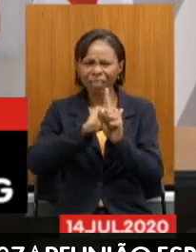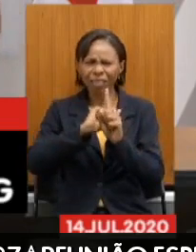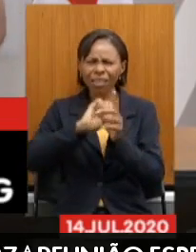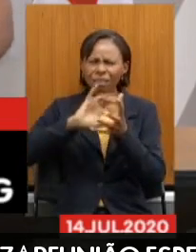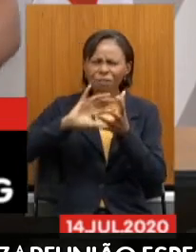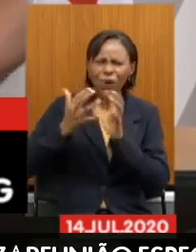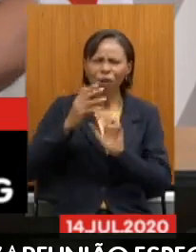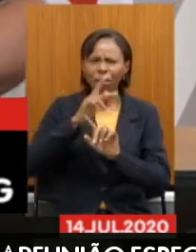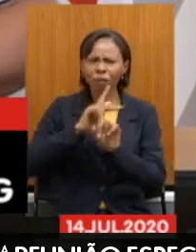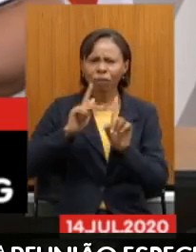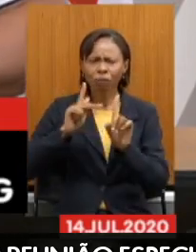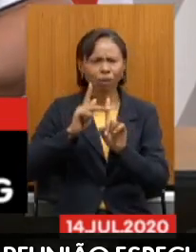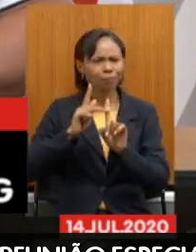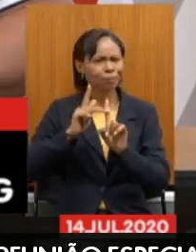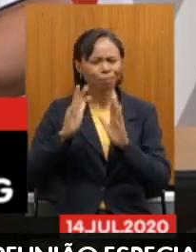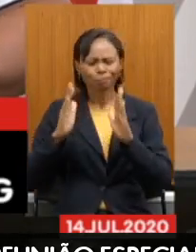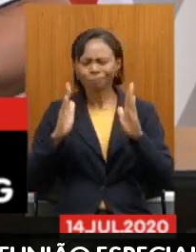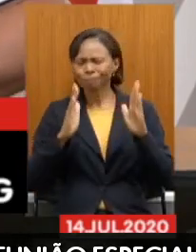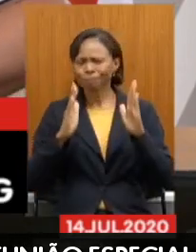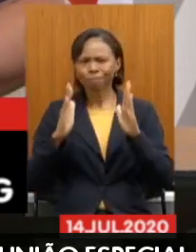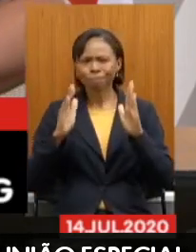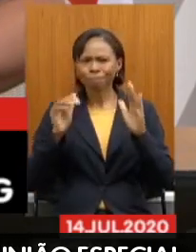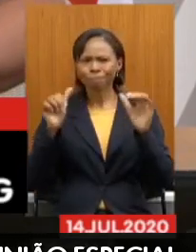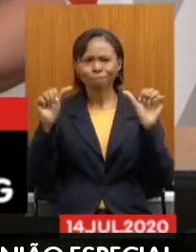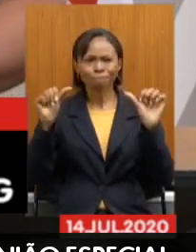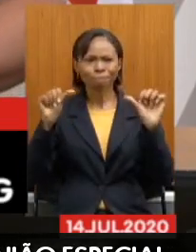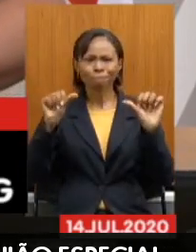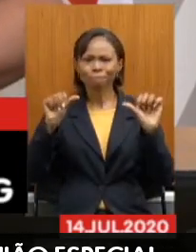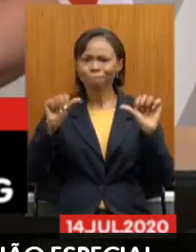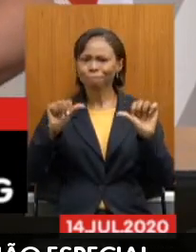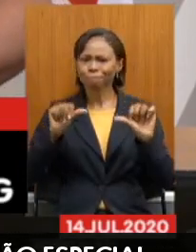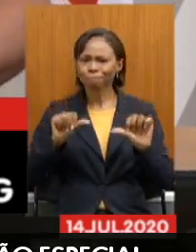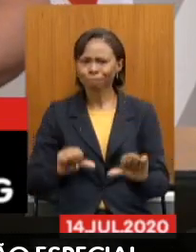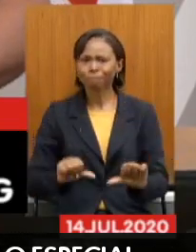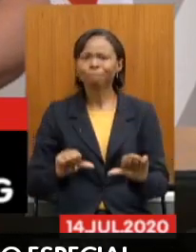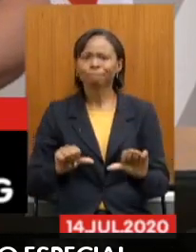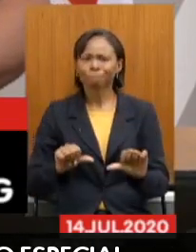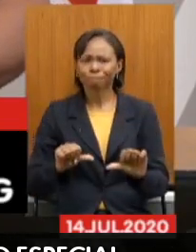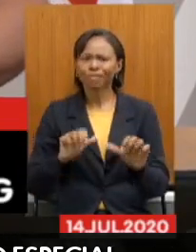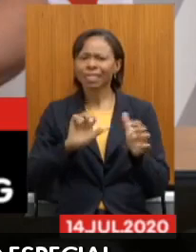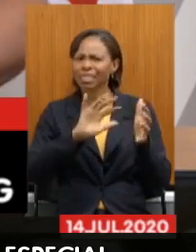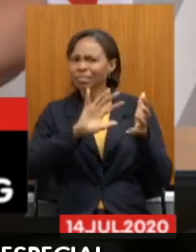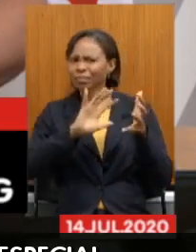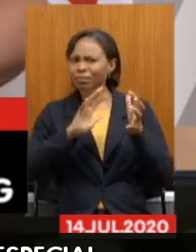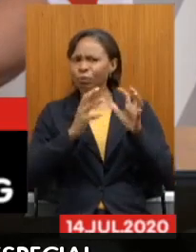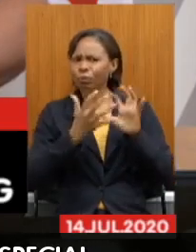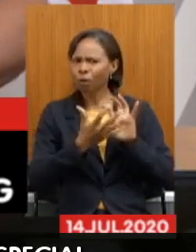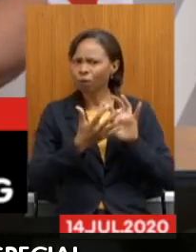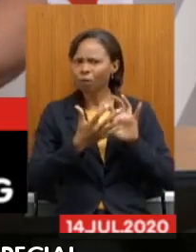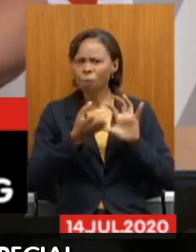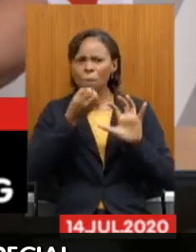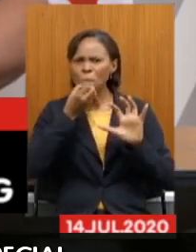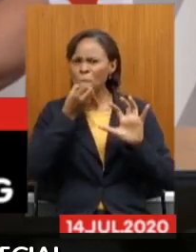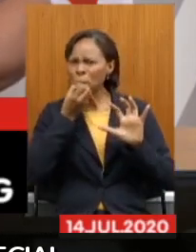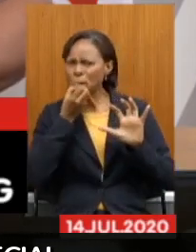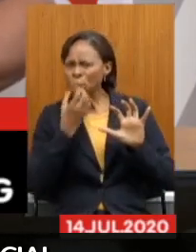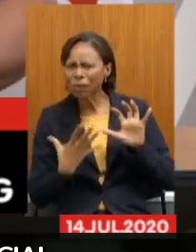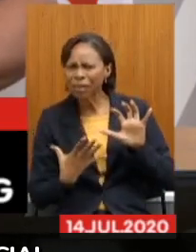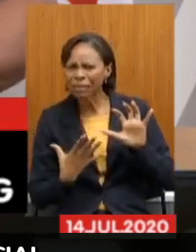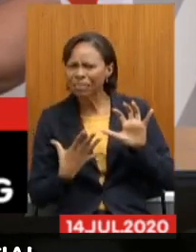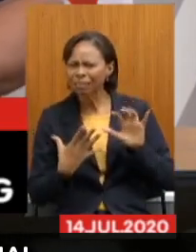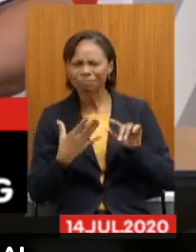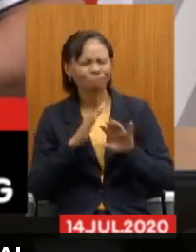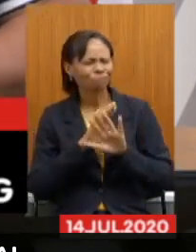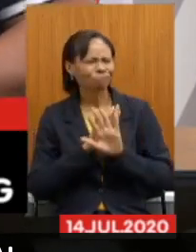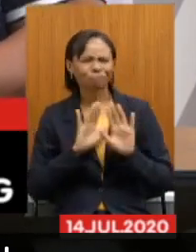poderia vir. Essa reforma, ela não é bem-vinda. Essa reforma,